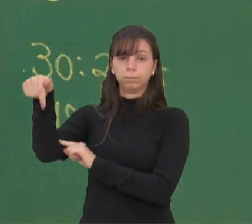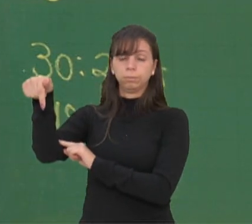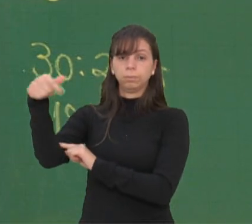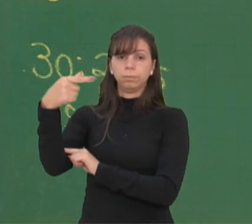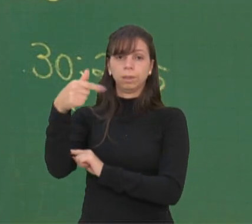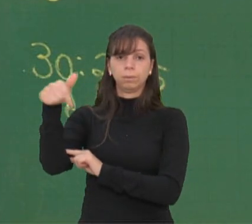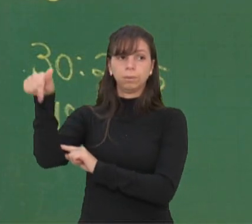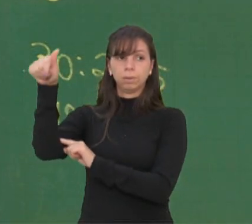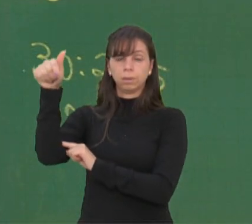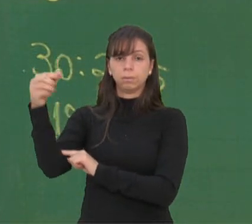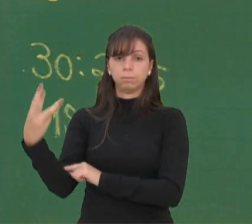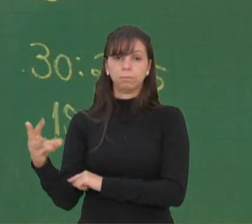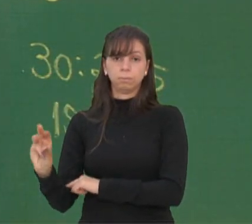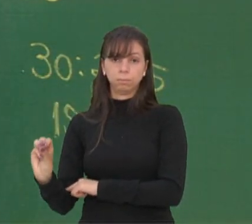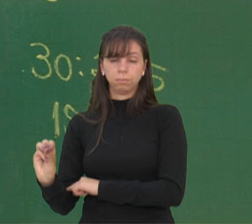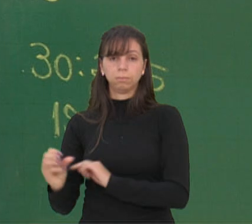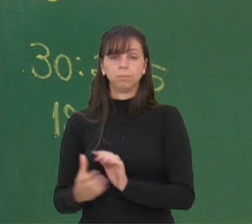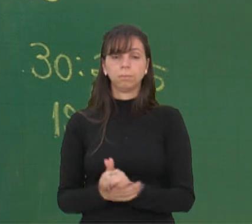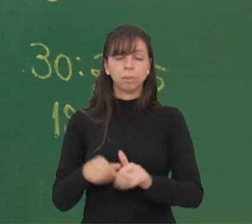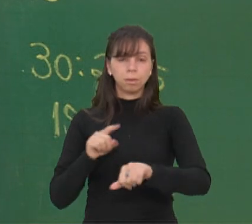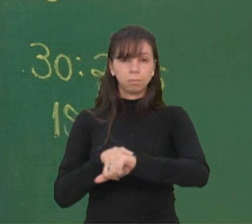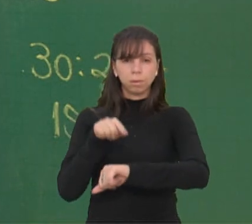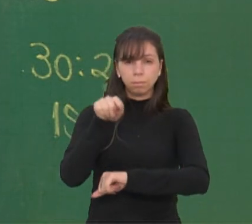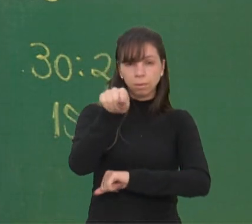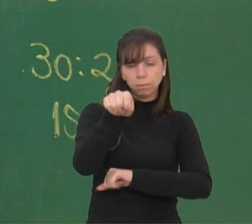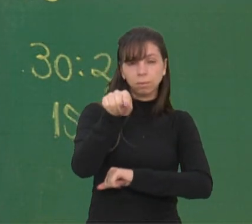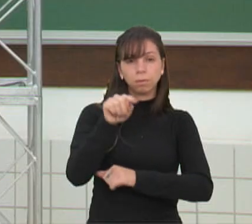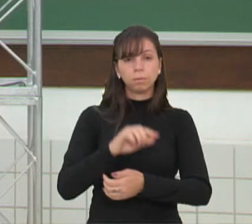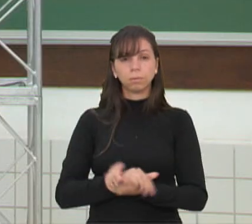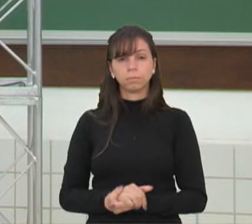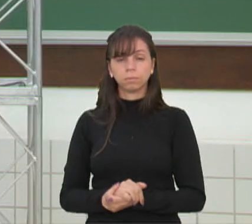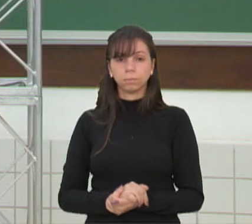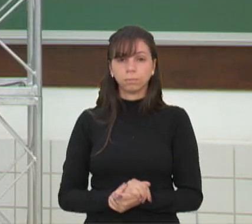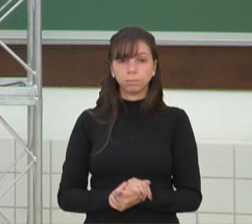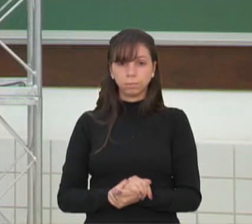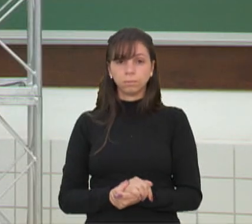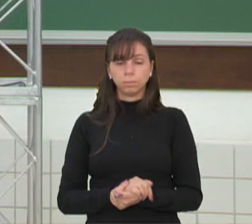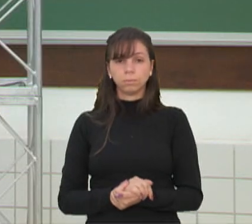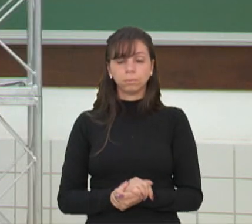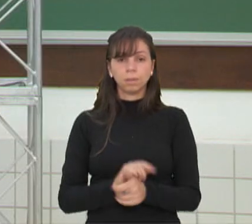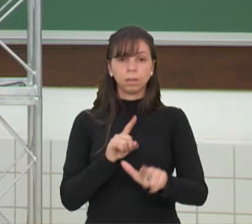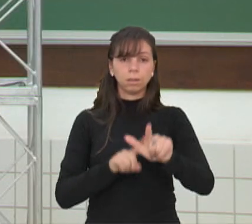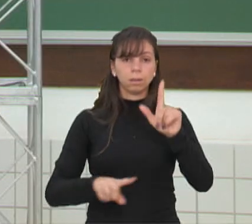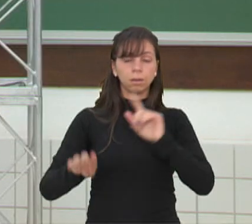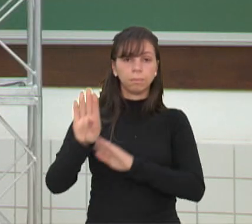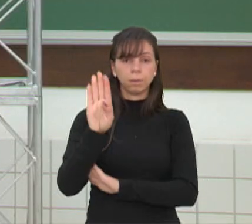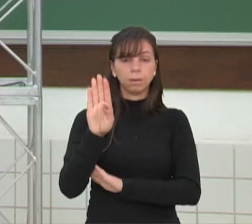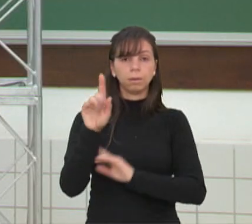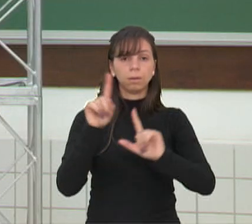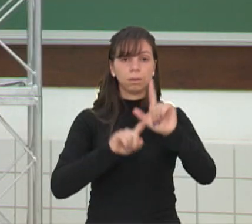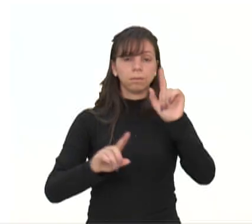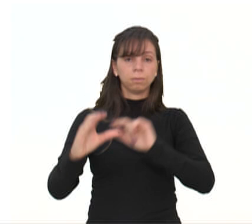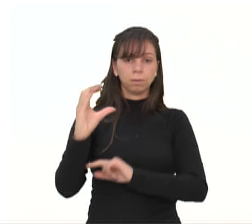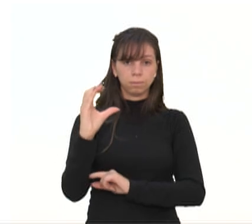menos 7/30. Te dou mais um tempinho para você fazer a letra B e a letra C.